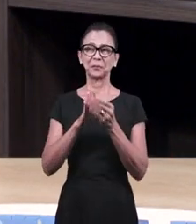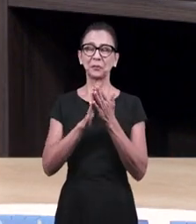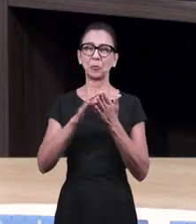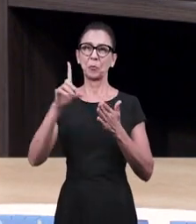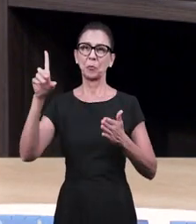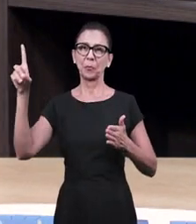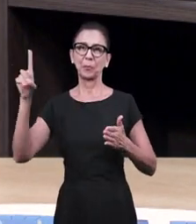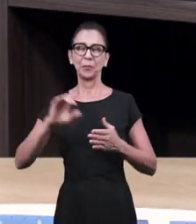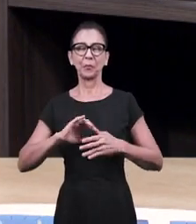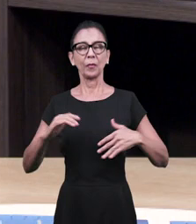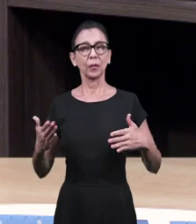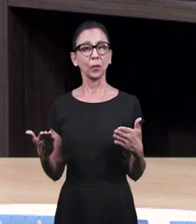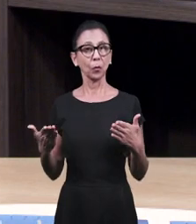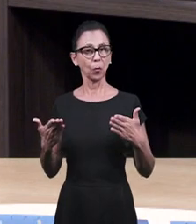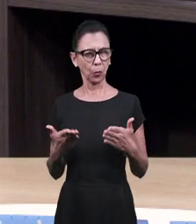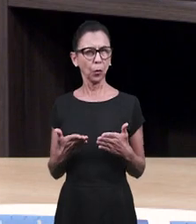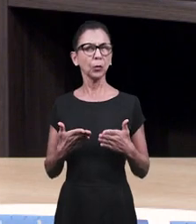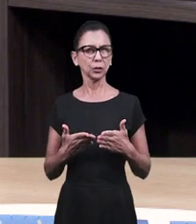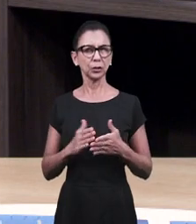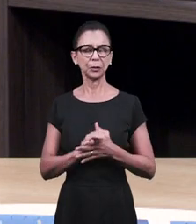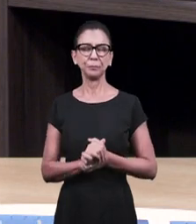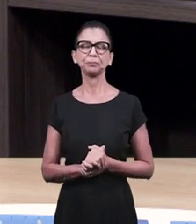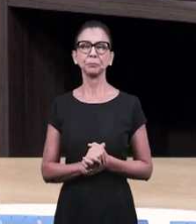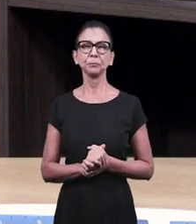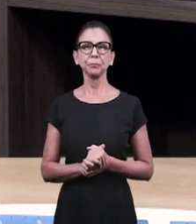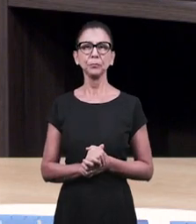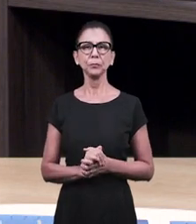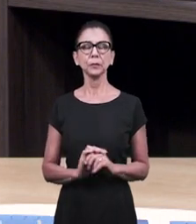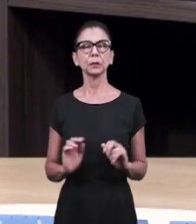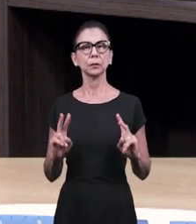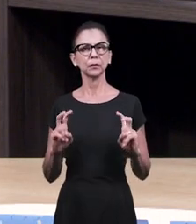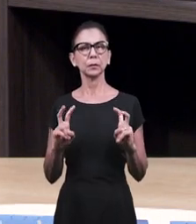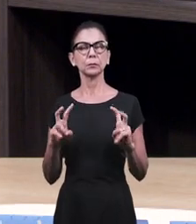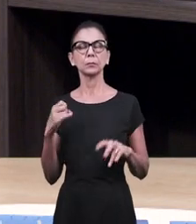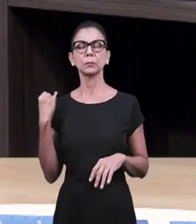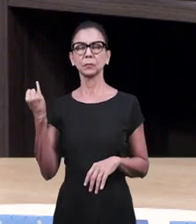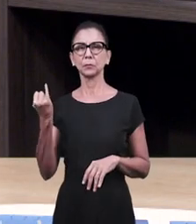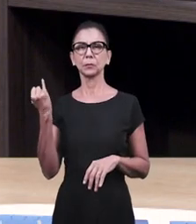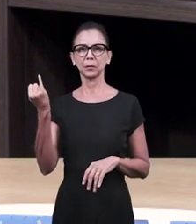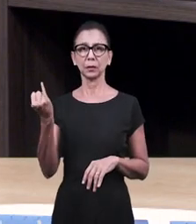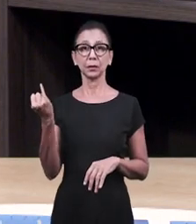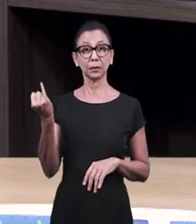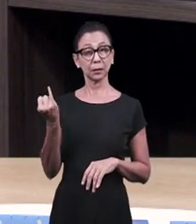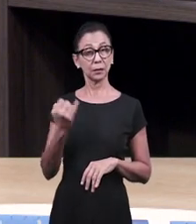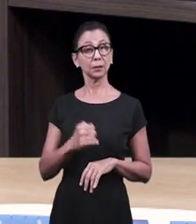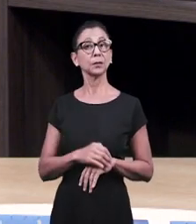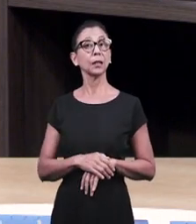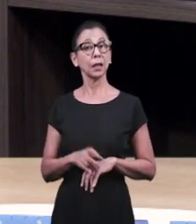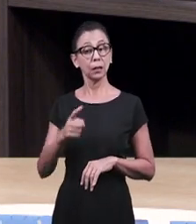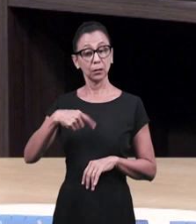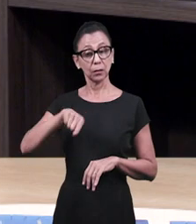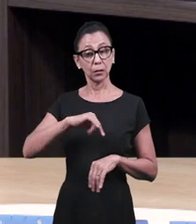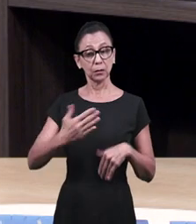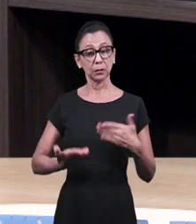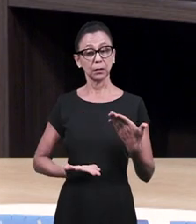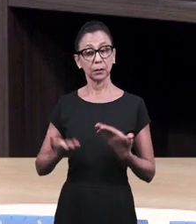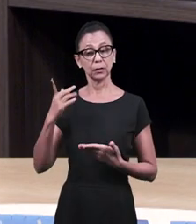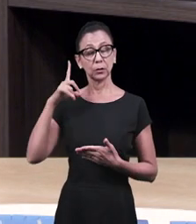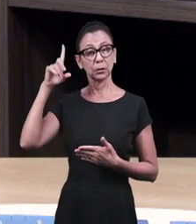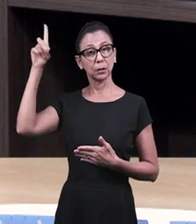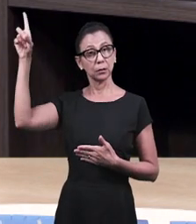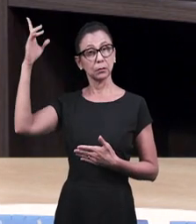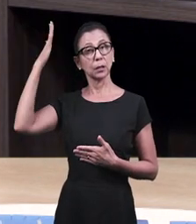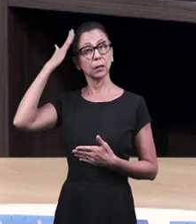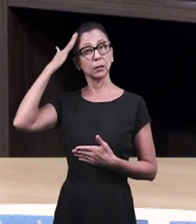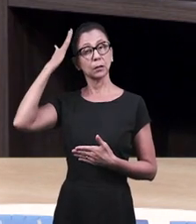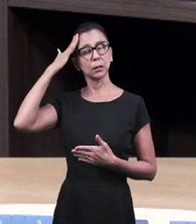estamos abordando um tema, como eu falei na última edição, um tema muito relevante, muito importante, para nós, servos de Deus, entendermos o que a